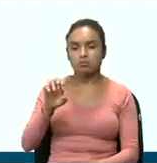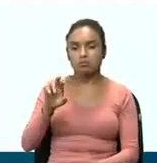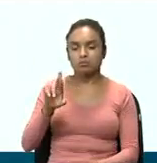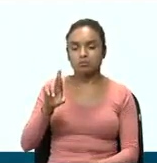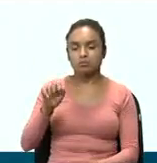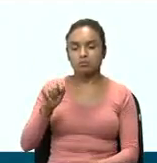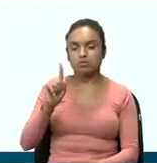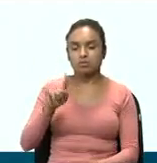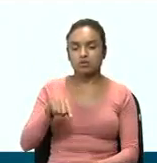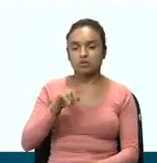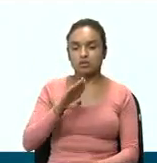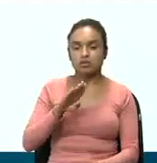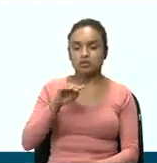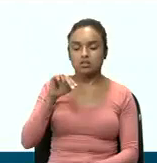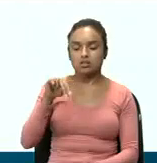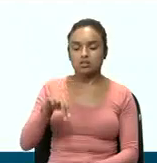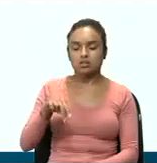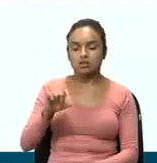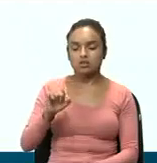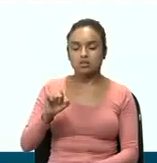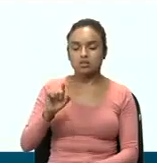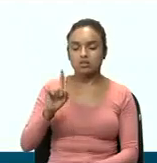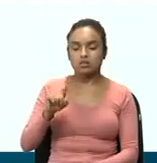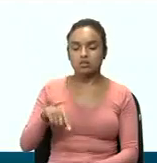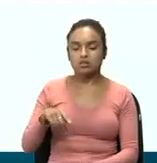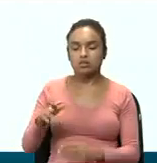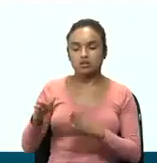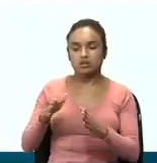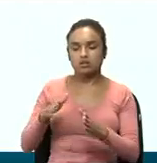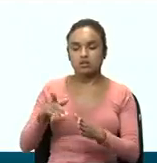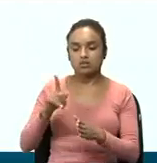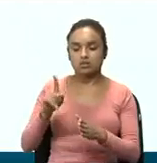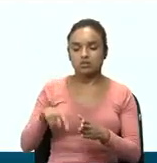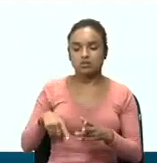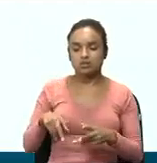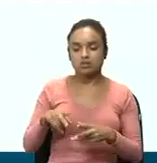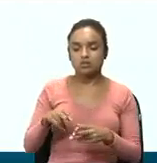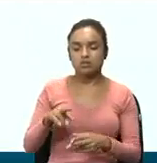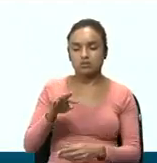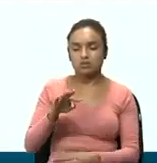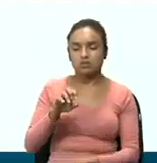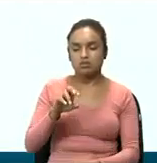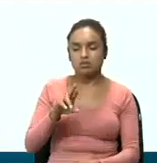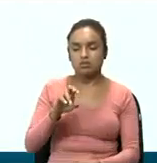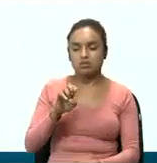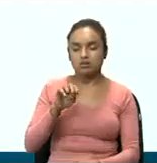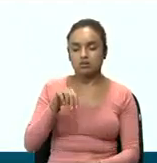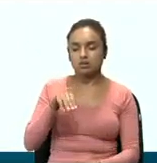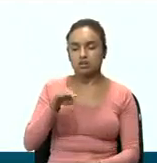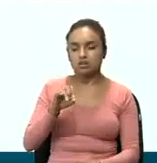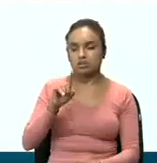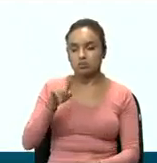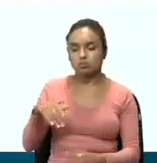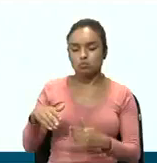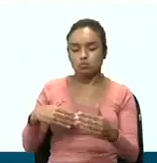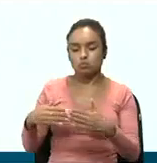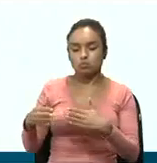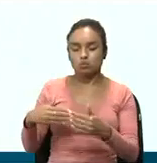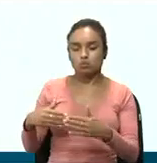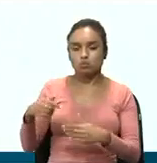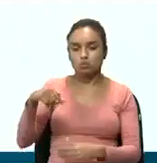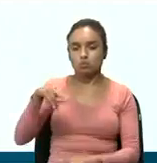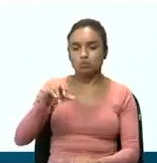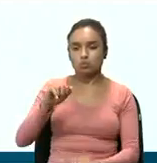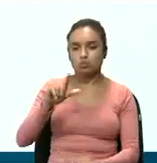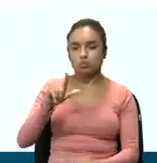bn. E esse bn, ele está dizendo para nós como sendo um termo qualquer, né? Quando a gente compara com a série que nós temos